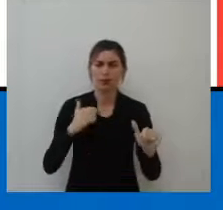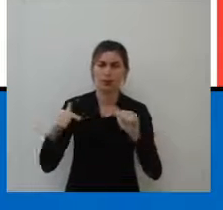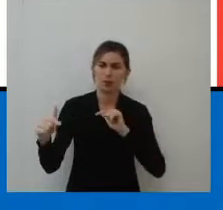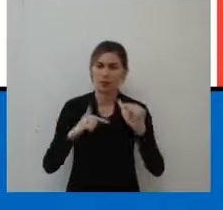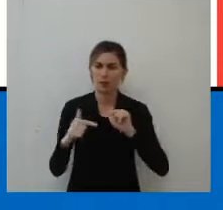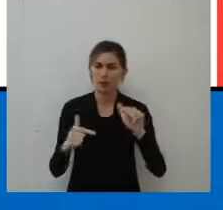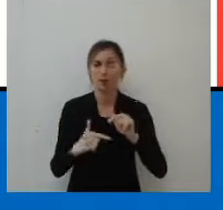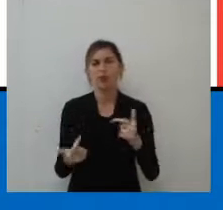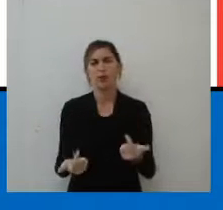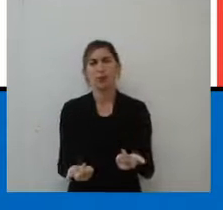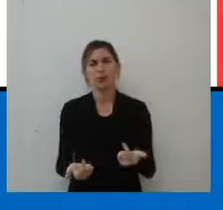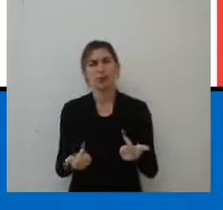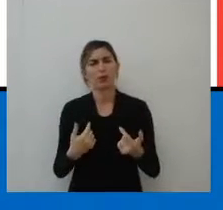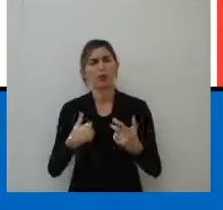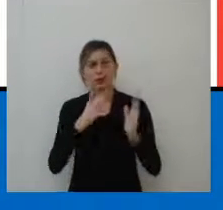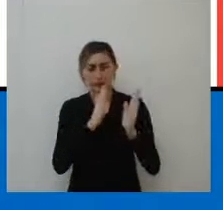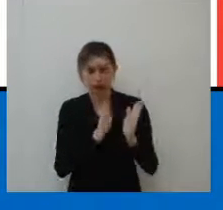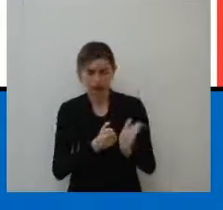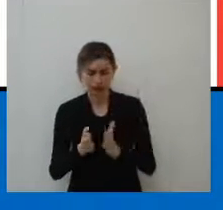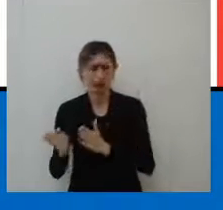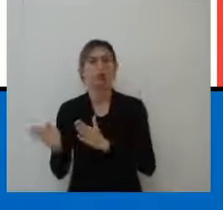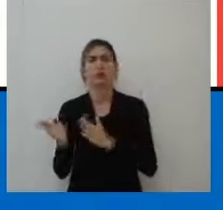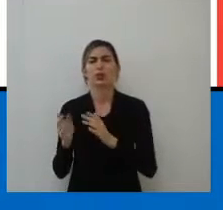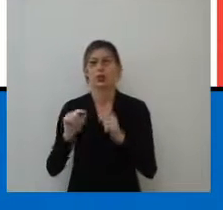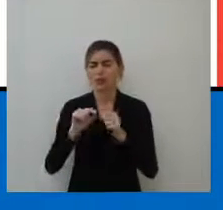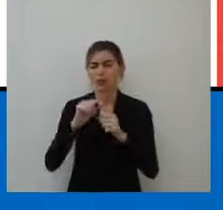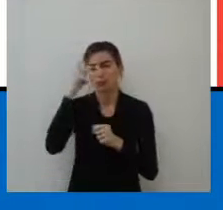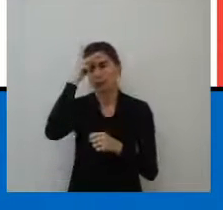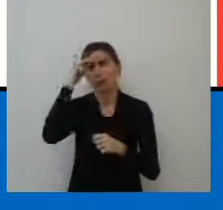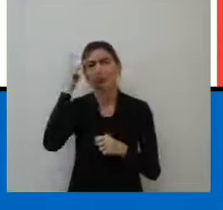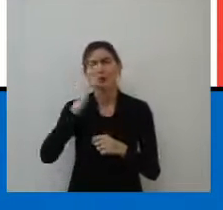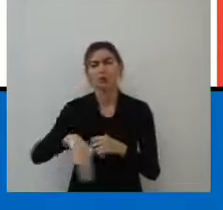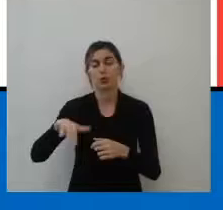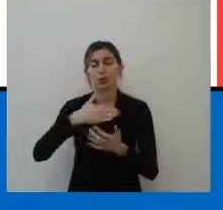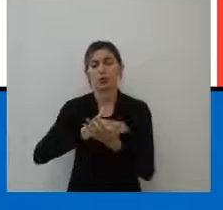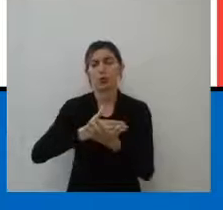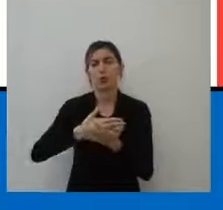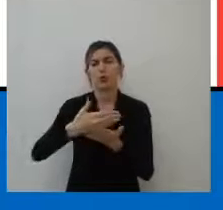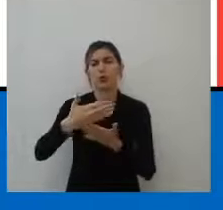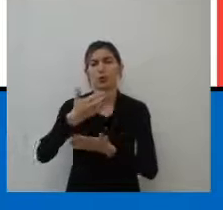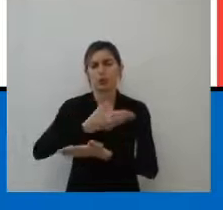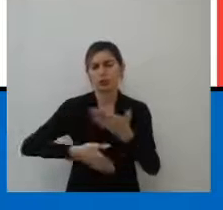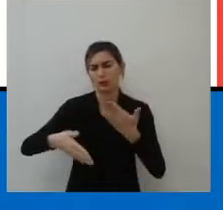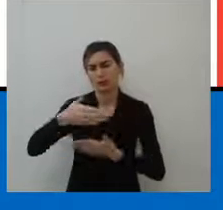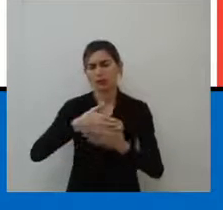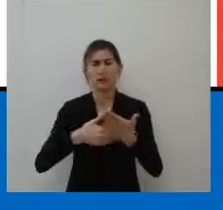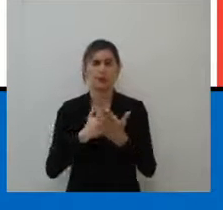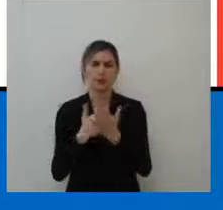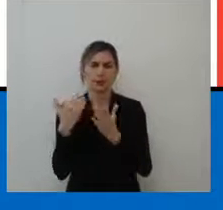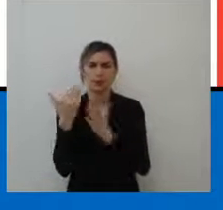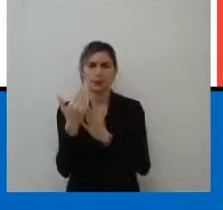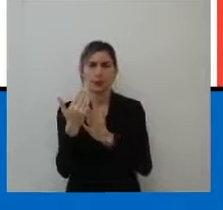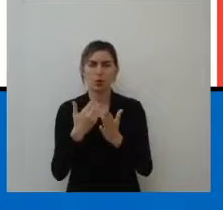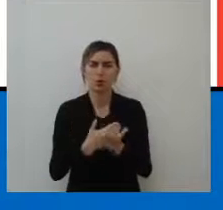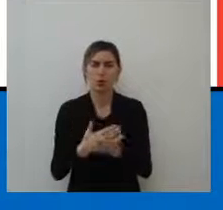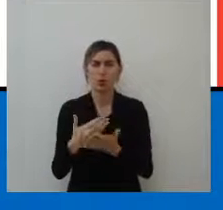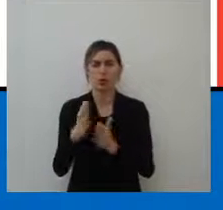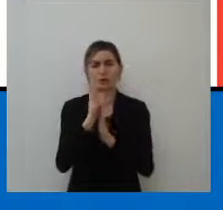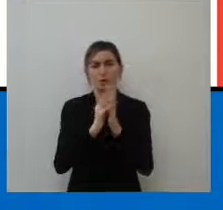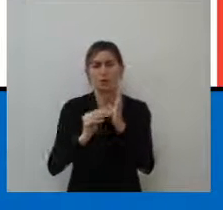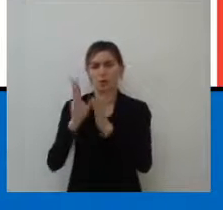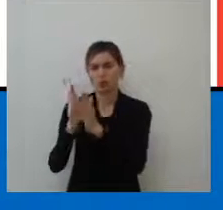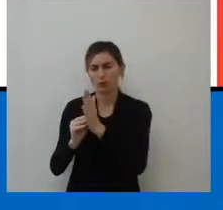que ter, tá? E isso fez com que as pessoas começassem a interagir mais, tá? Então as pessoas estavam começando a se